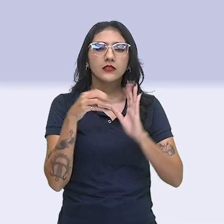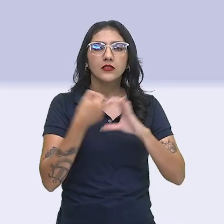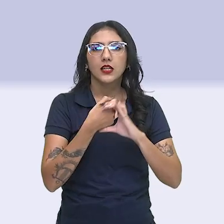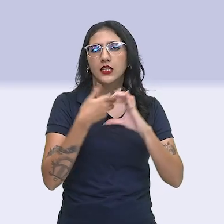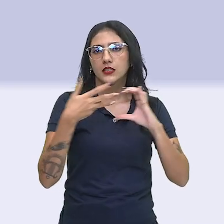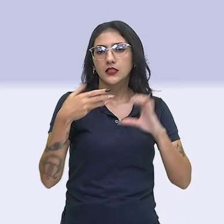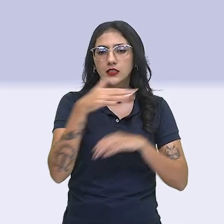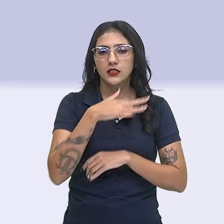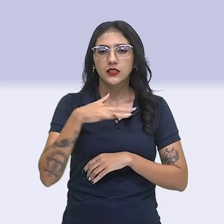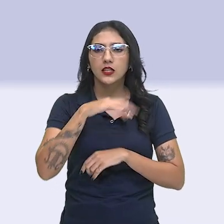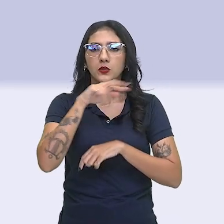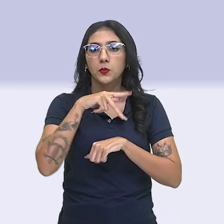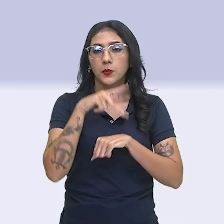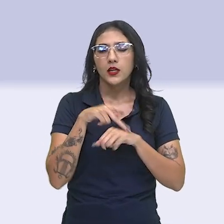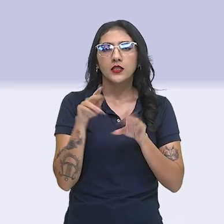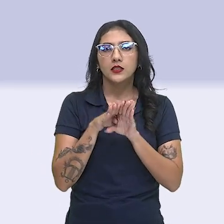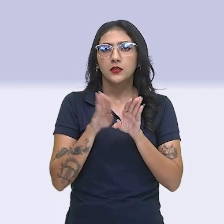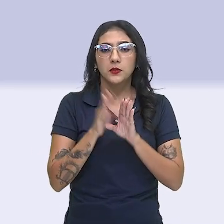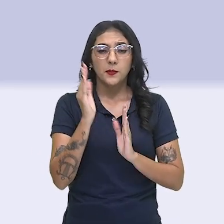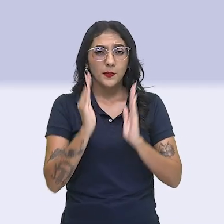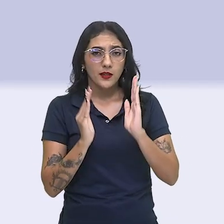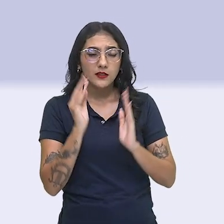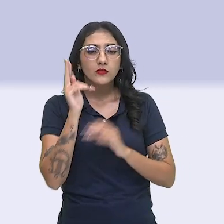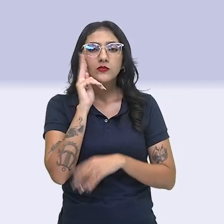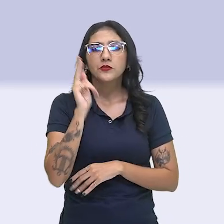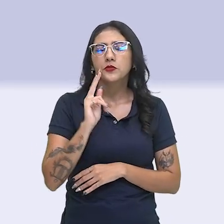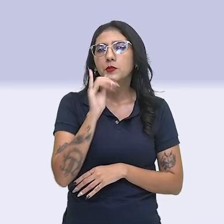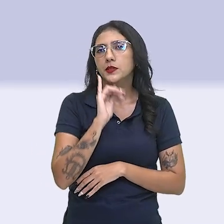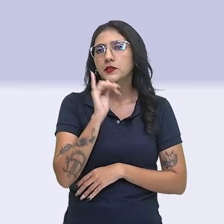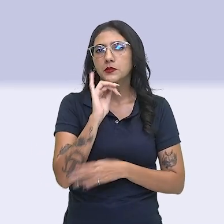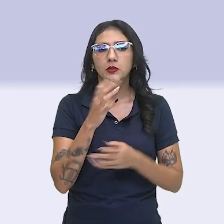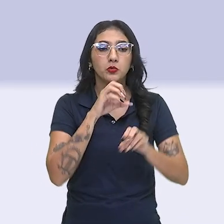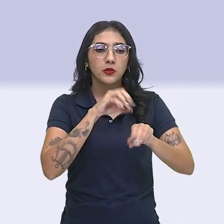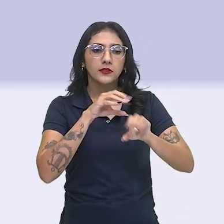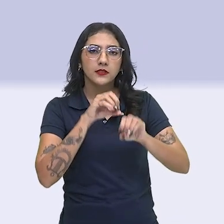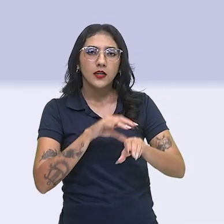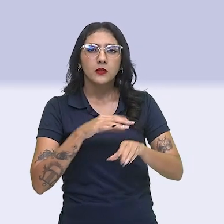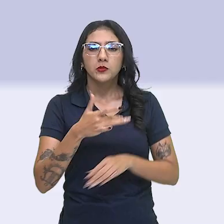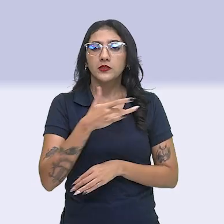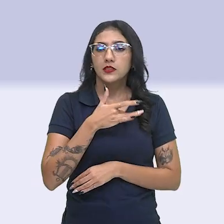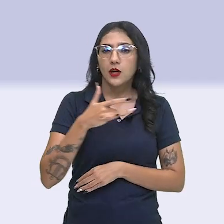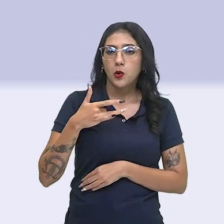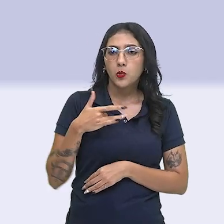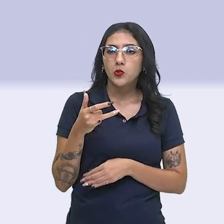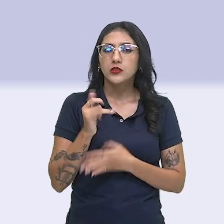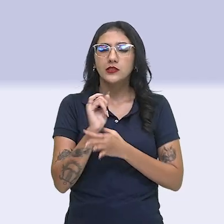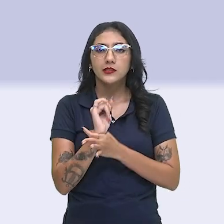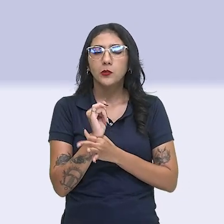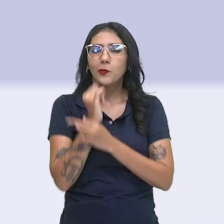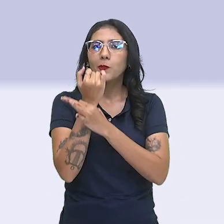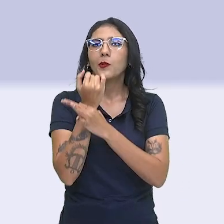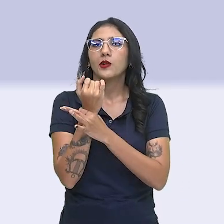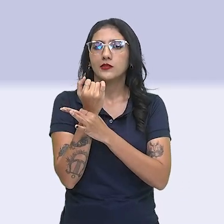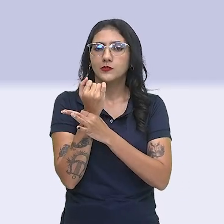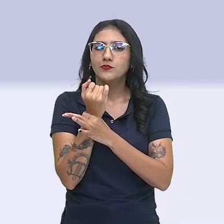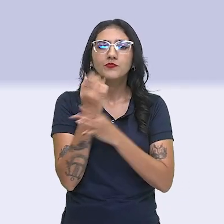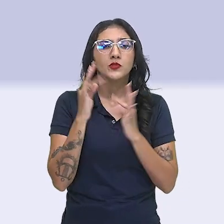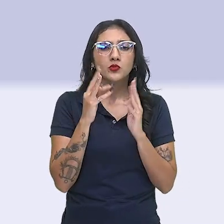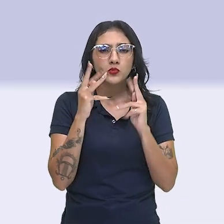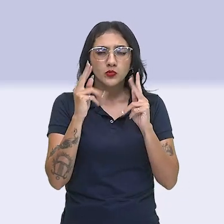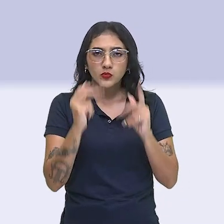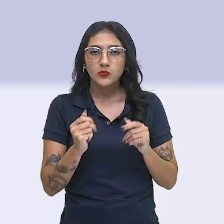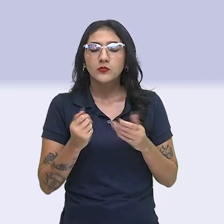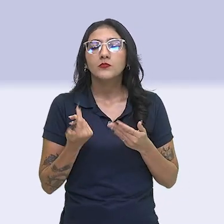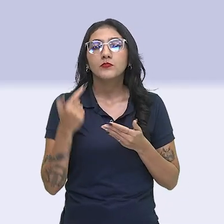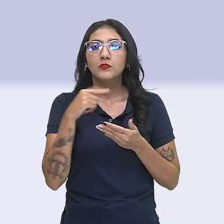do país e da época em que se vive. Direito à educação, saúde, seguridade social, né? Esses direitos começaram a